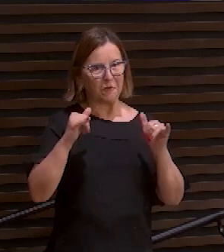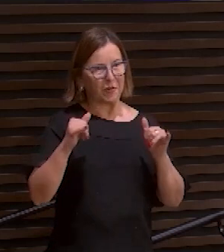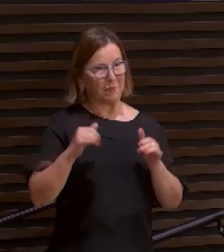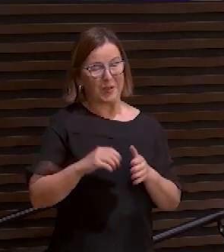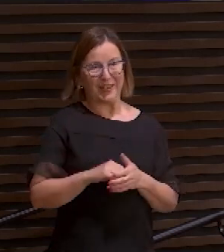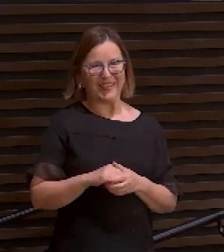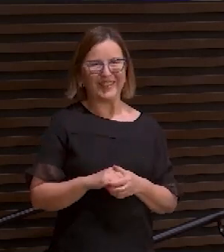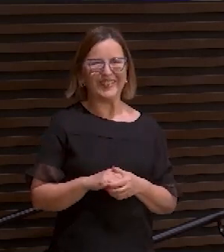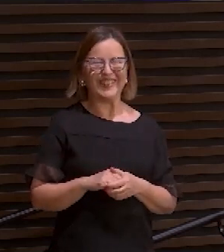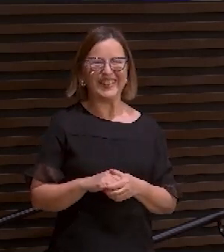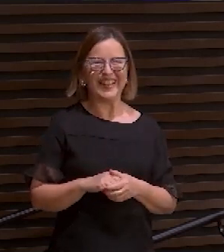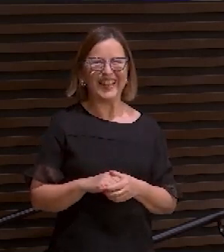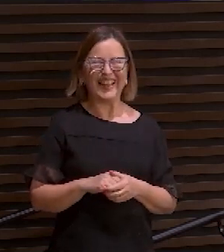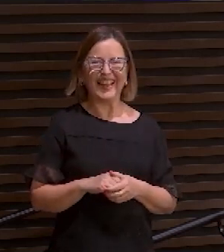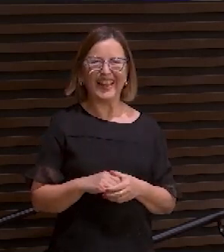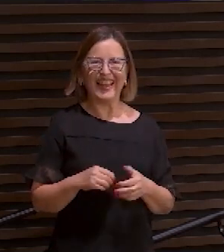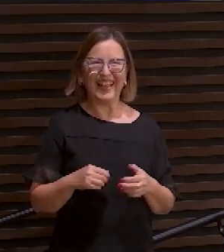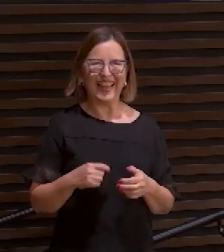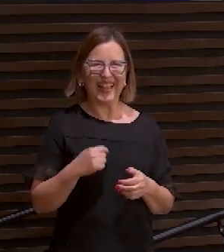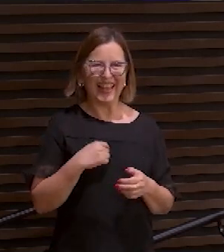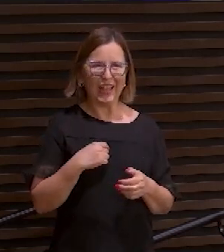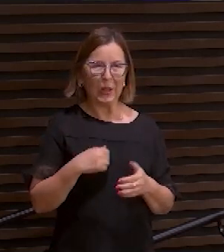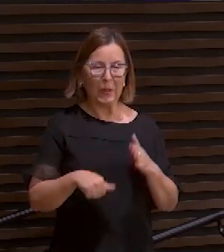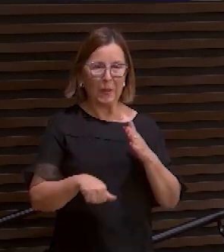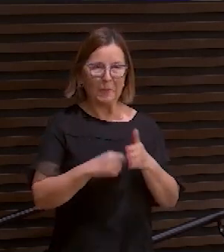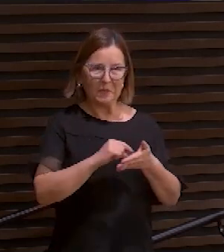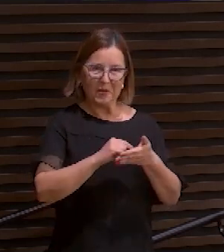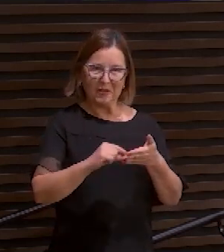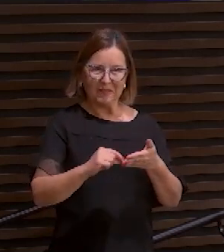Estou no primeiro versículo ainda.